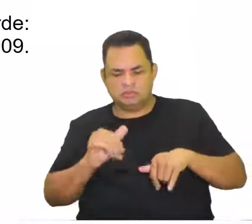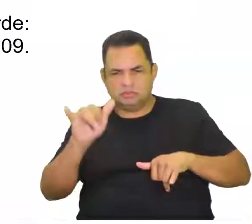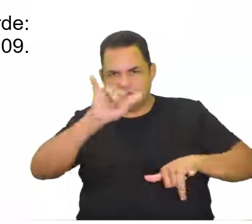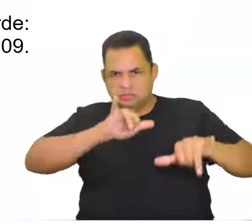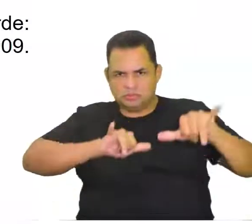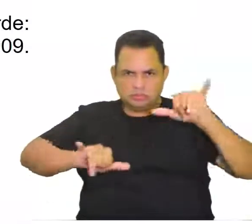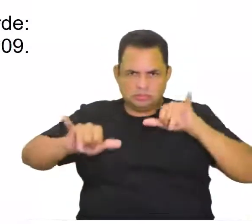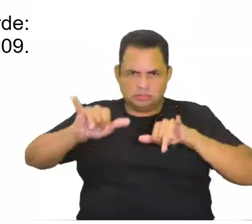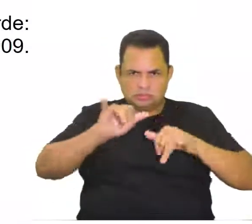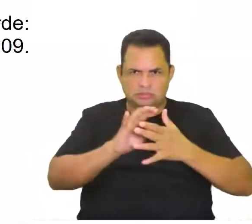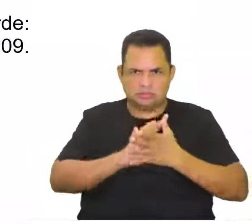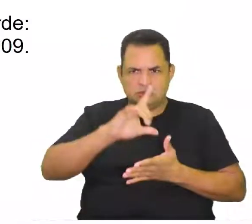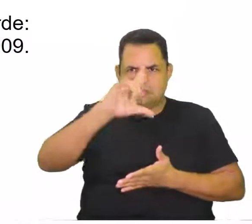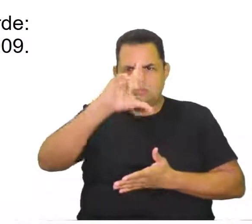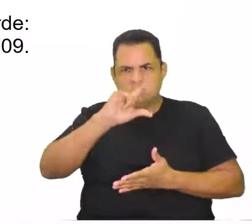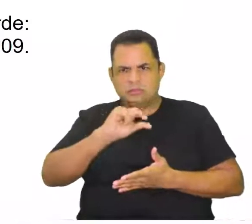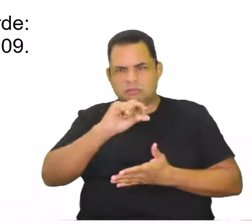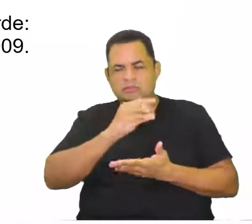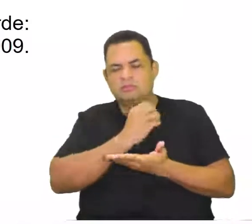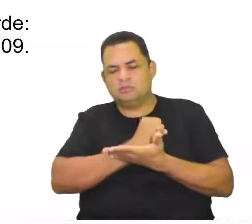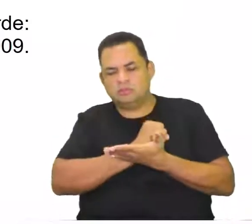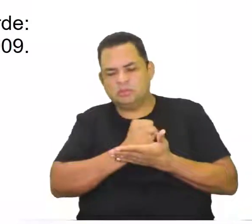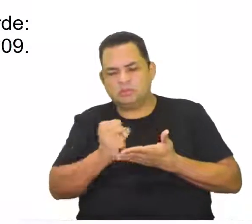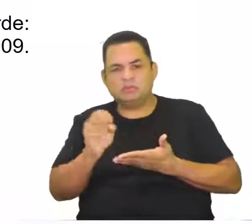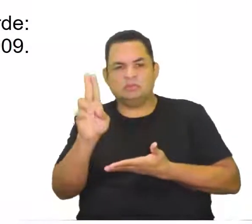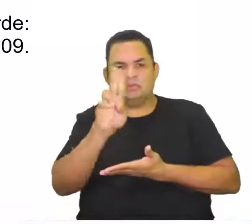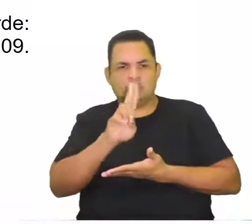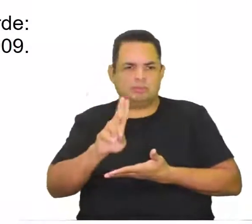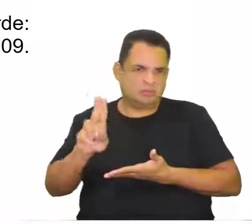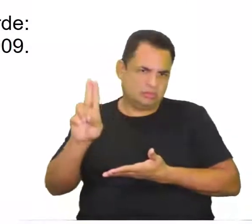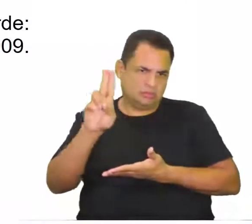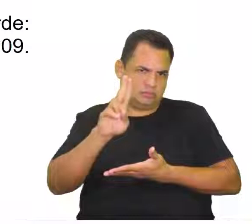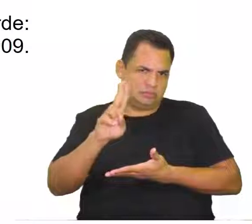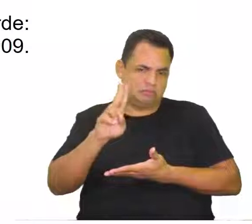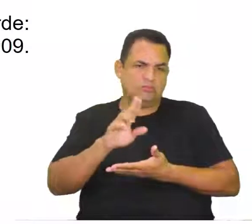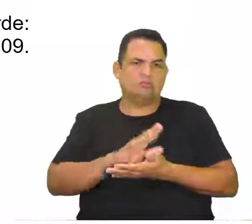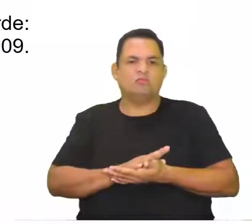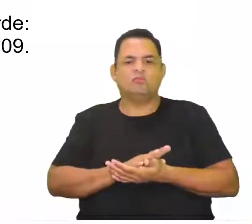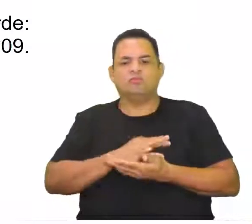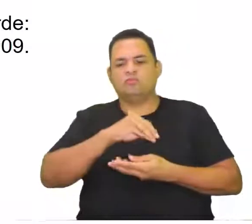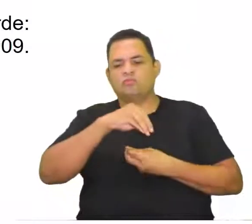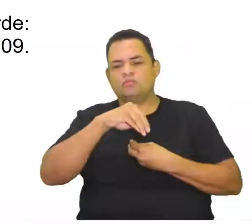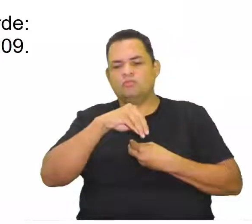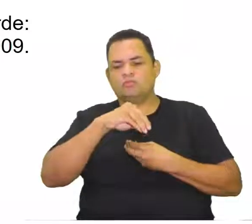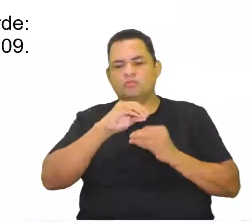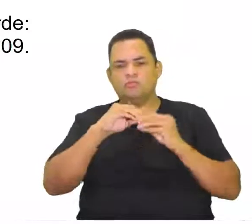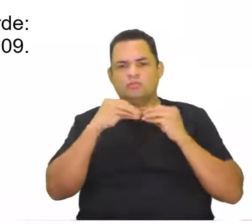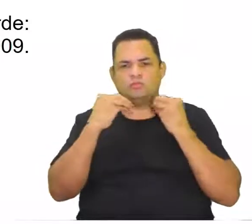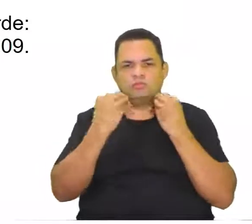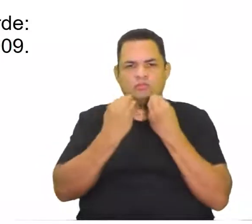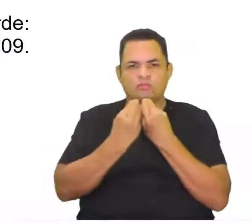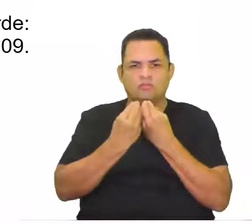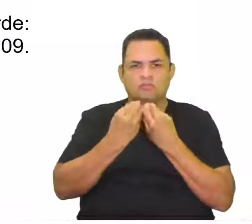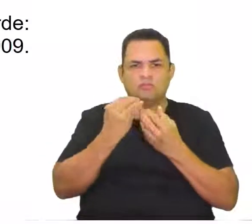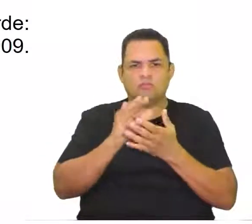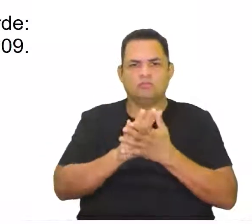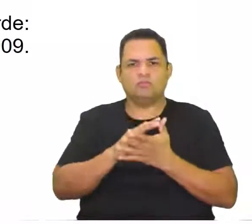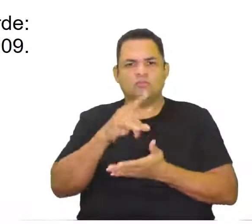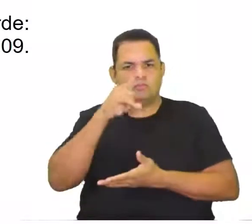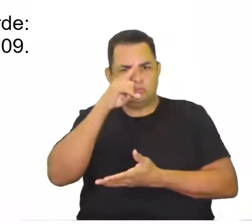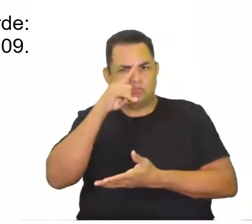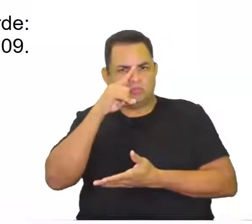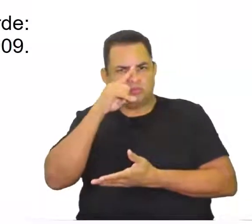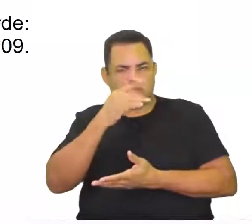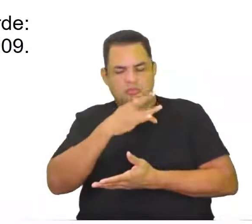e processos químicos para reduzir ou eliminar o uso e a geração de